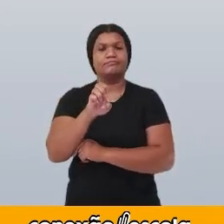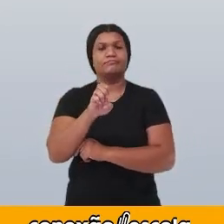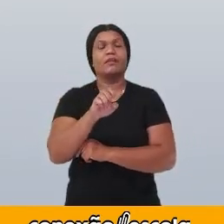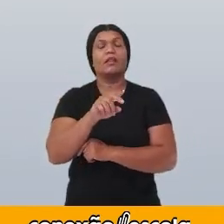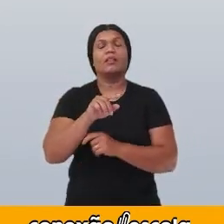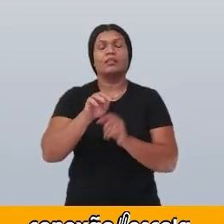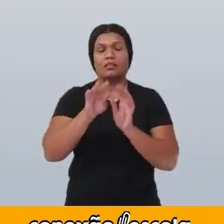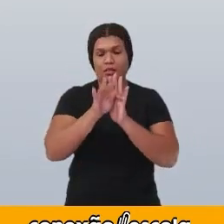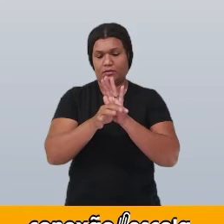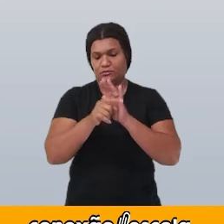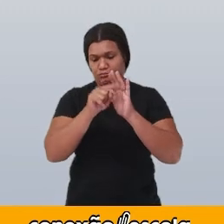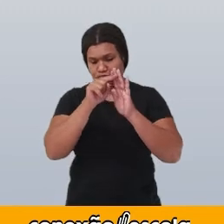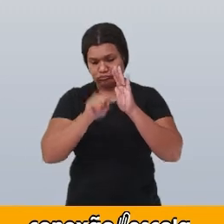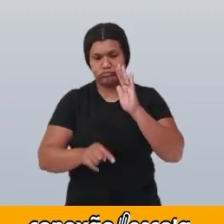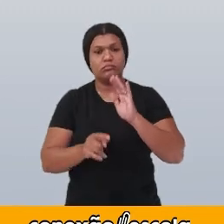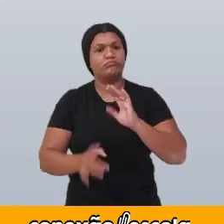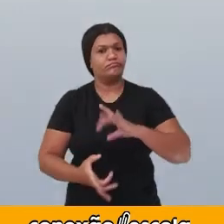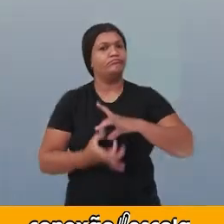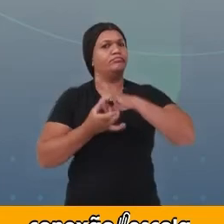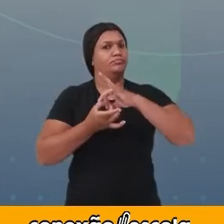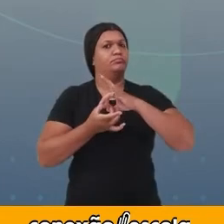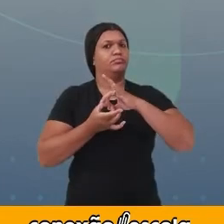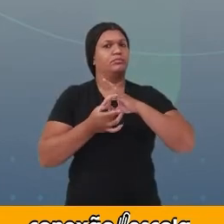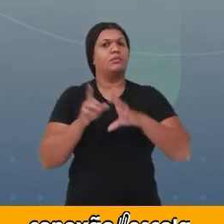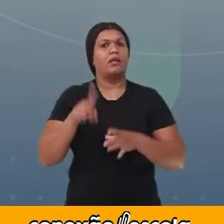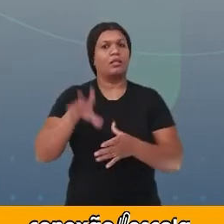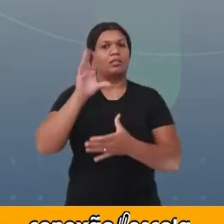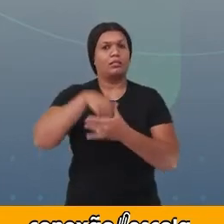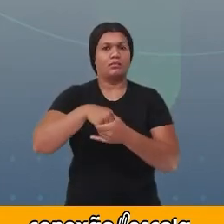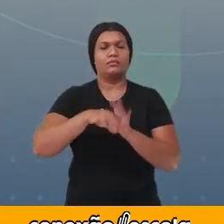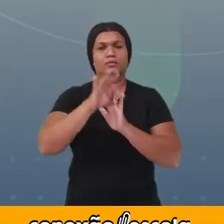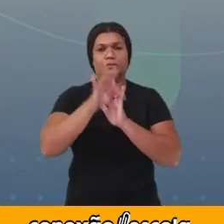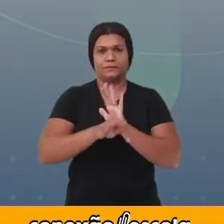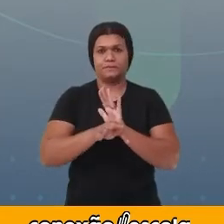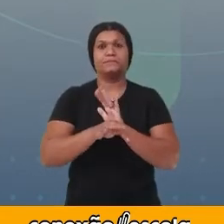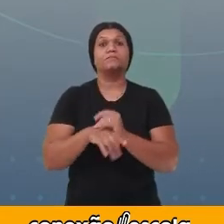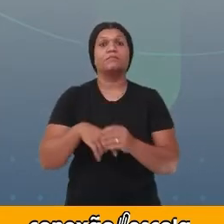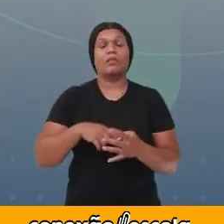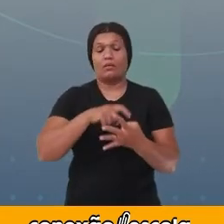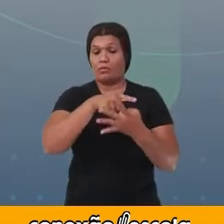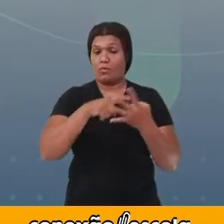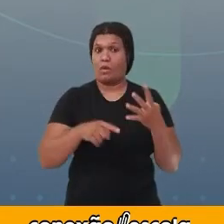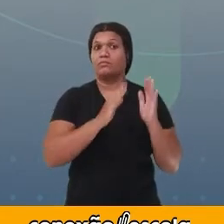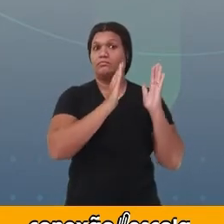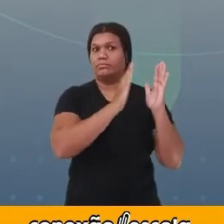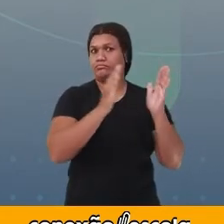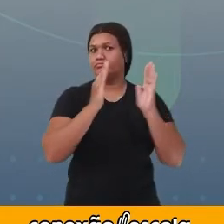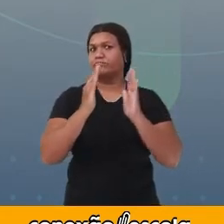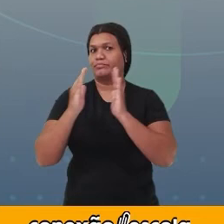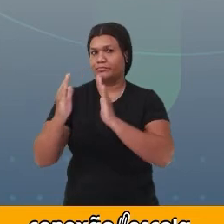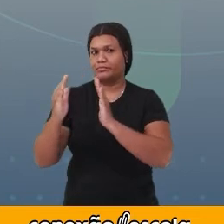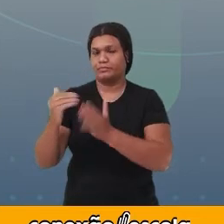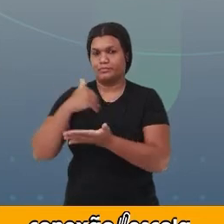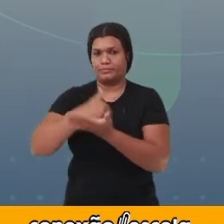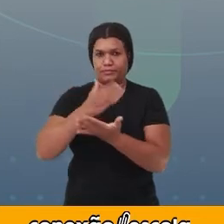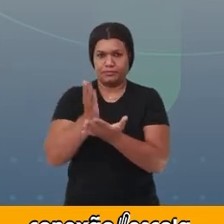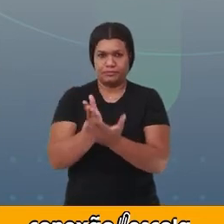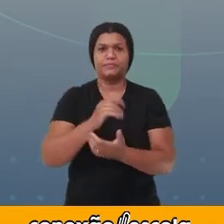o corpo do texto. Ou seja, uma notícia é dividida nessas 4 partes.